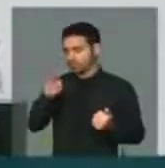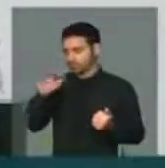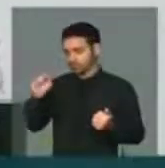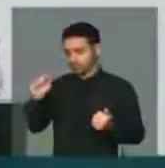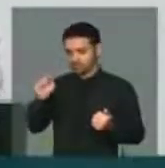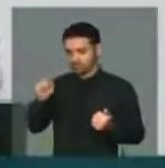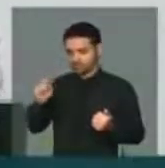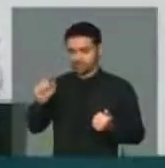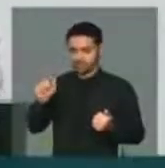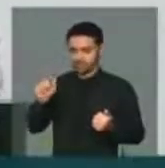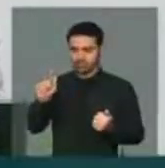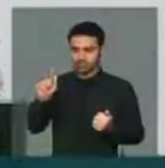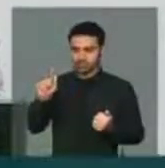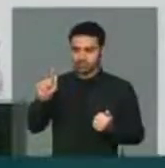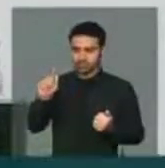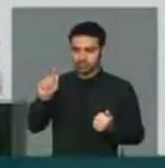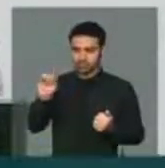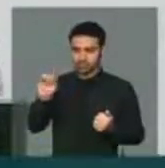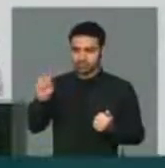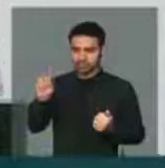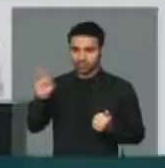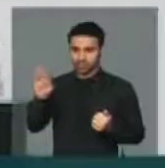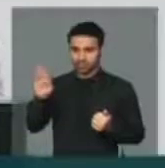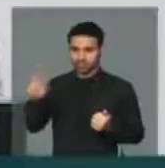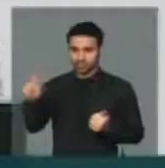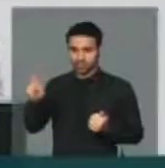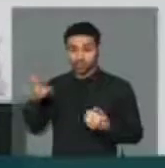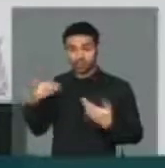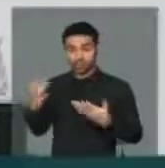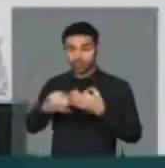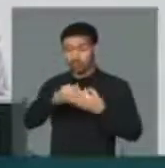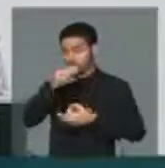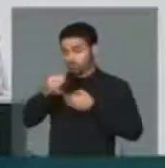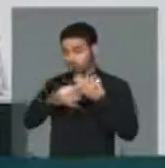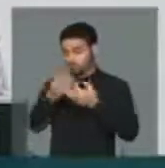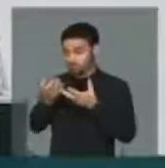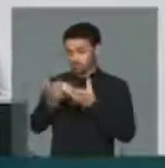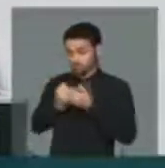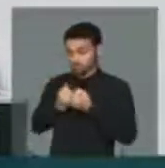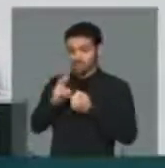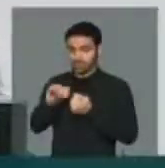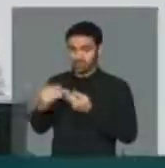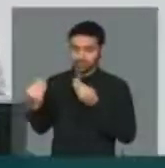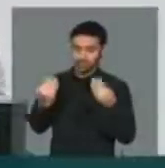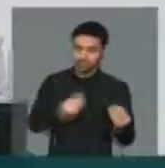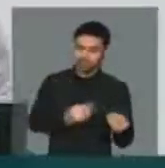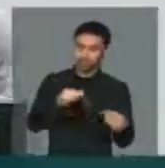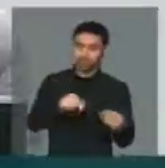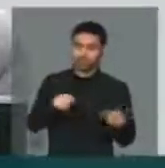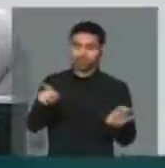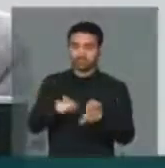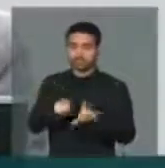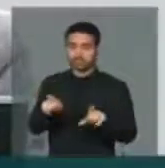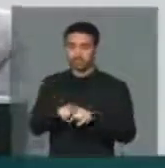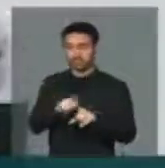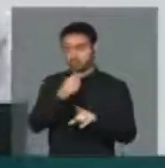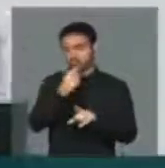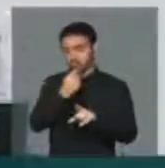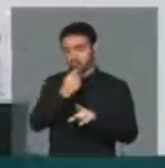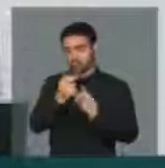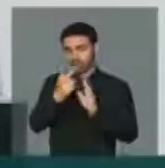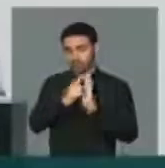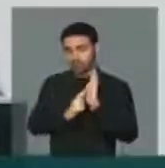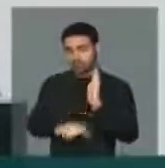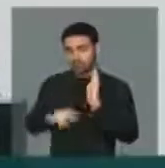democracia.câmara.gov.br, e depois essas sugestões recebidas serão entregues também ao relator